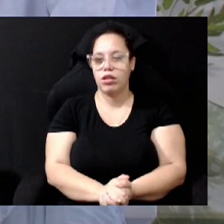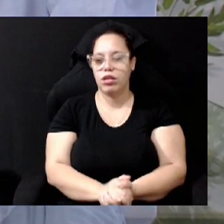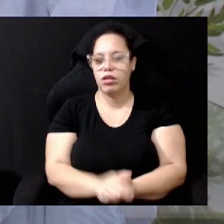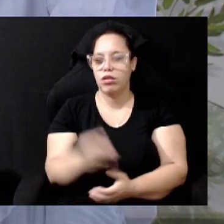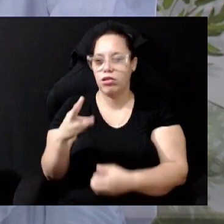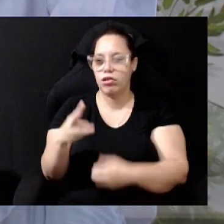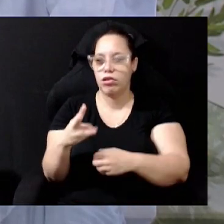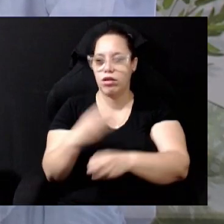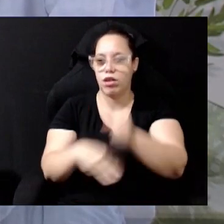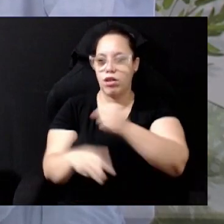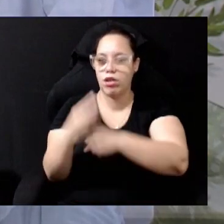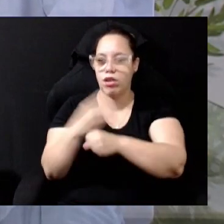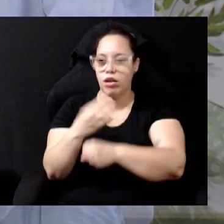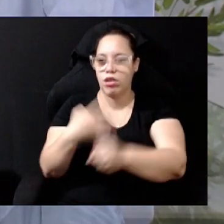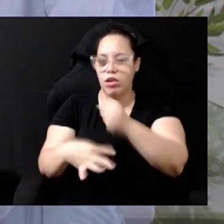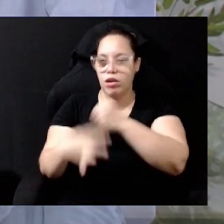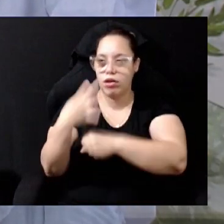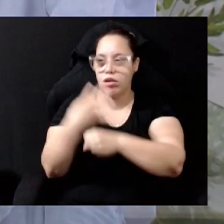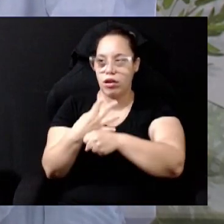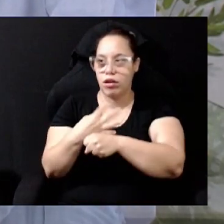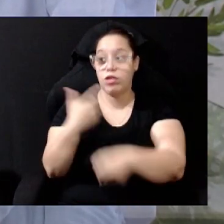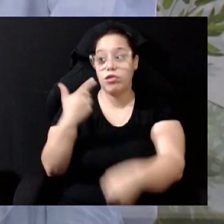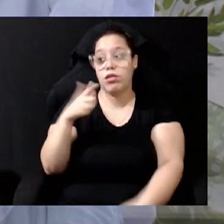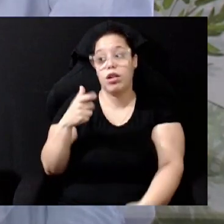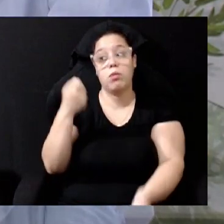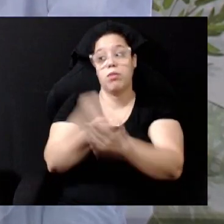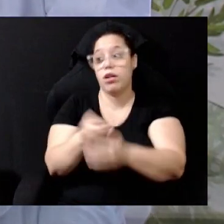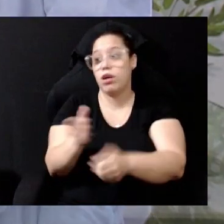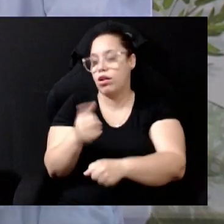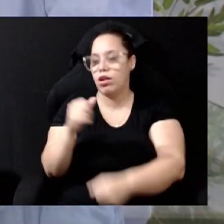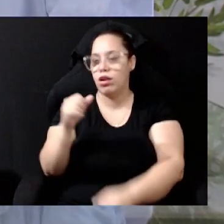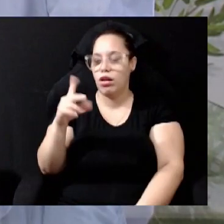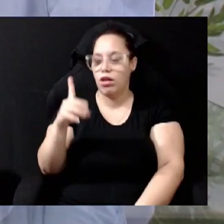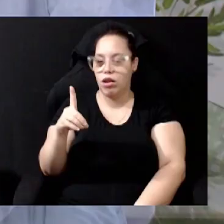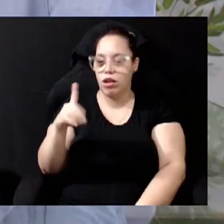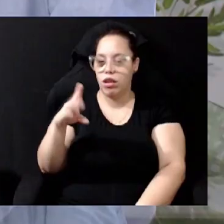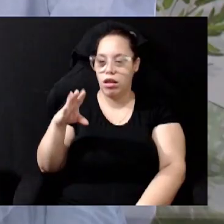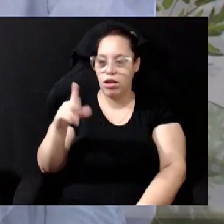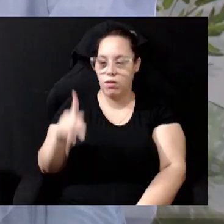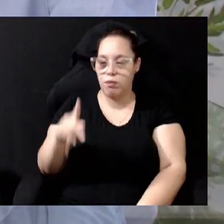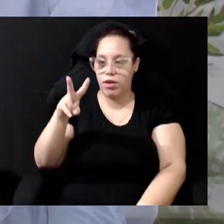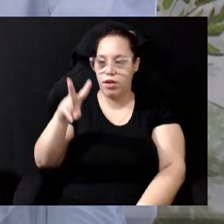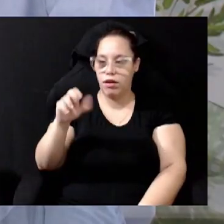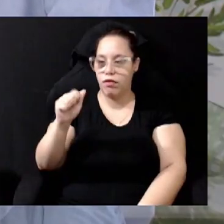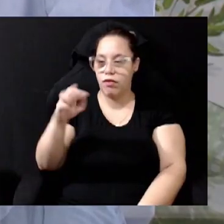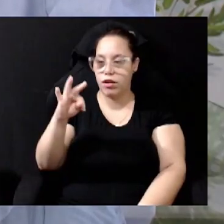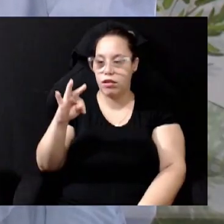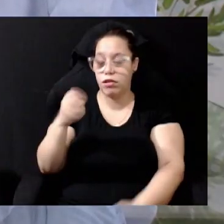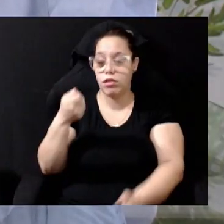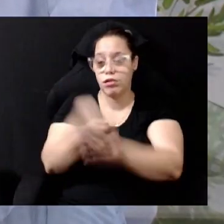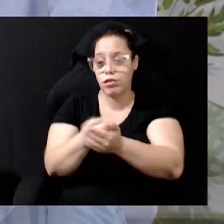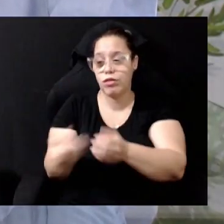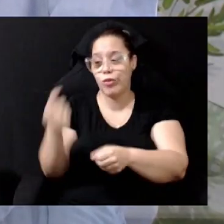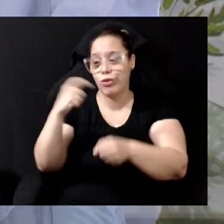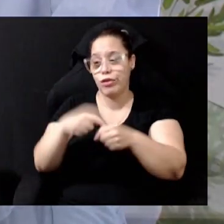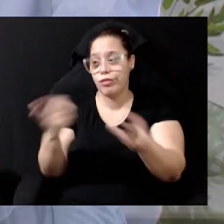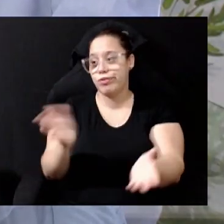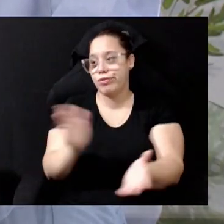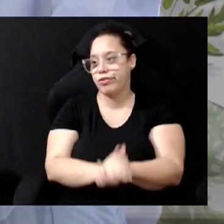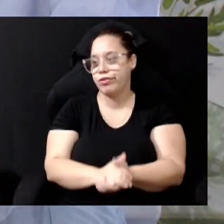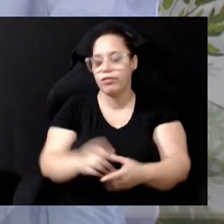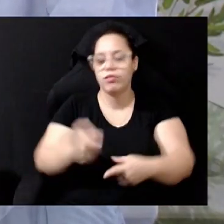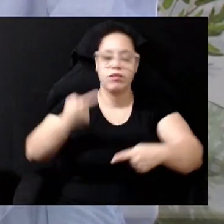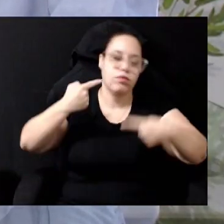anos, a gente já não pagava o DPVAT, agora ele está voltando. E a gente tem aí uma discussão